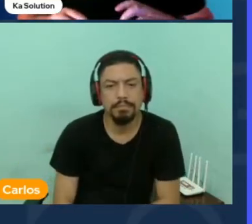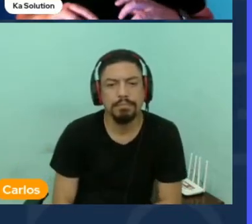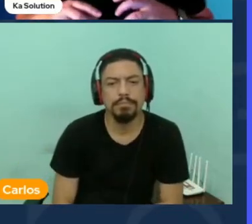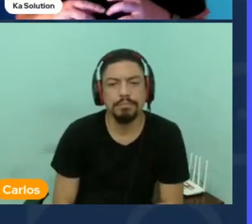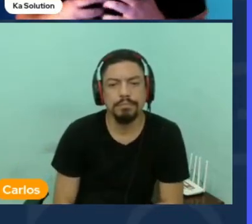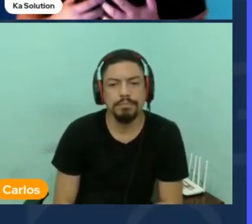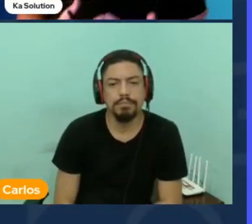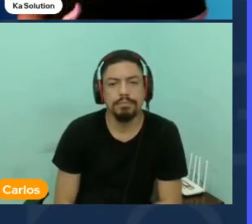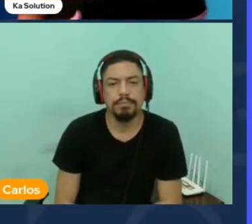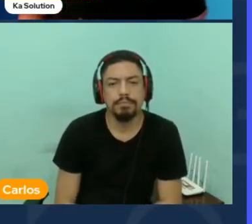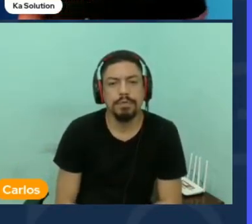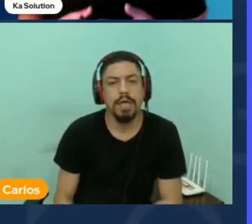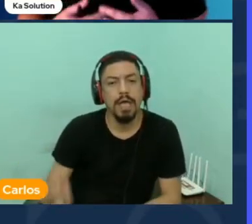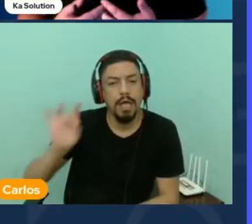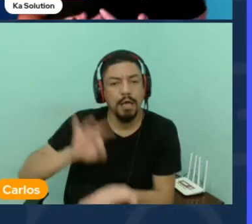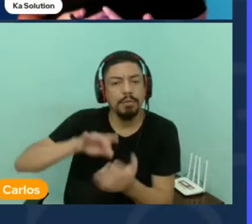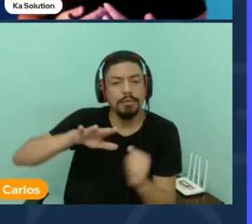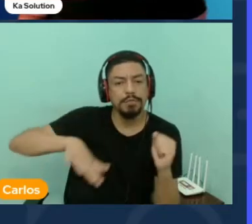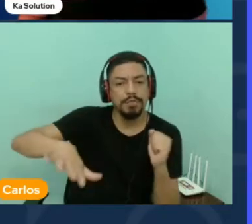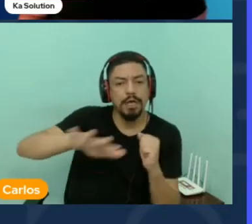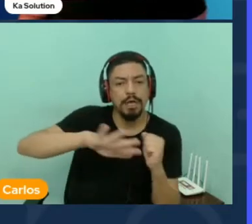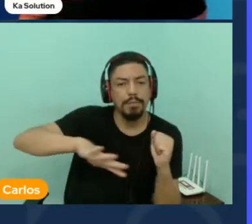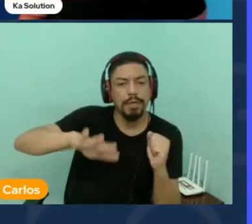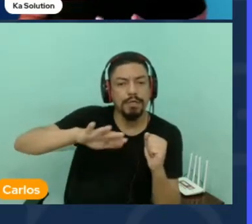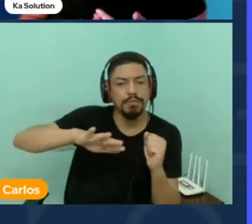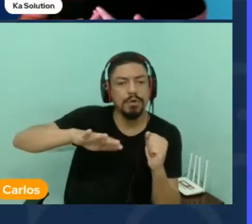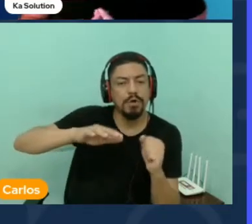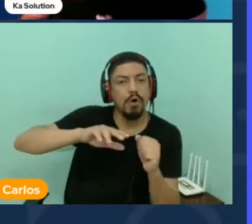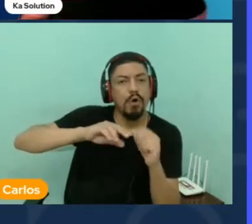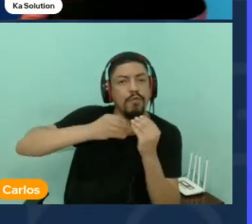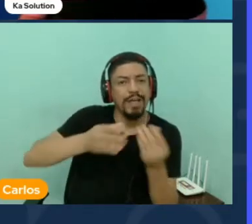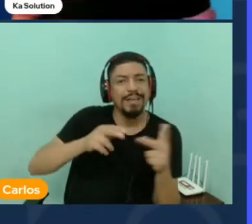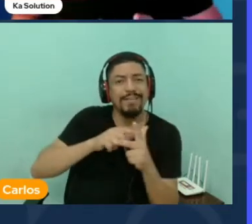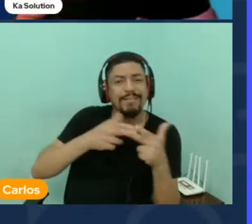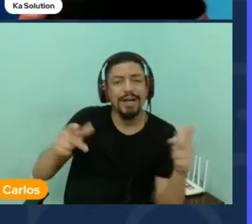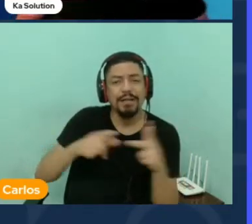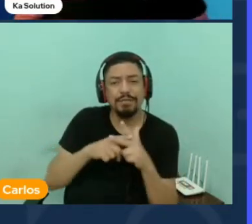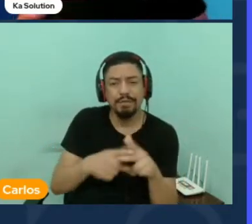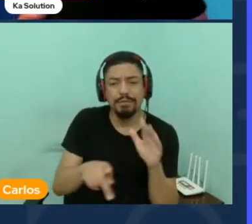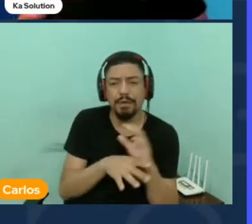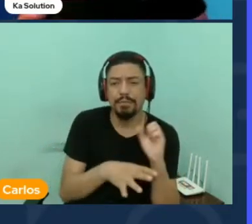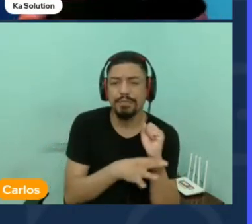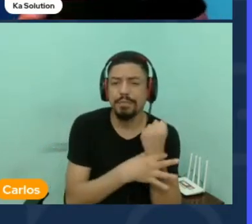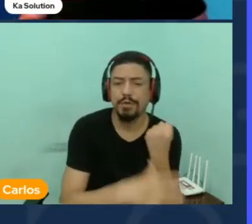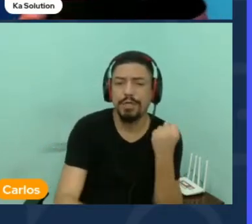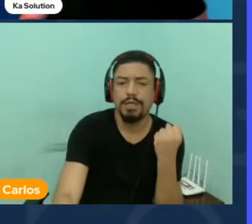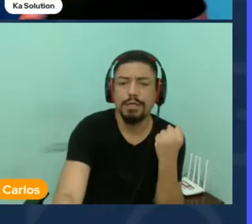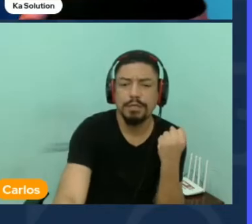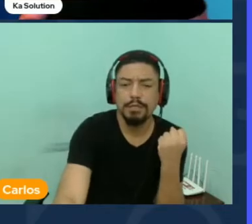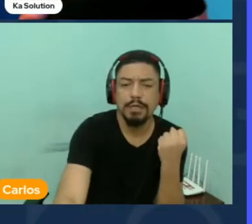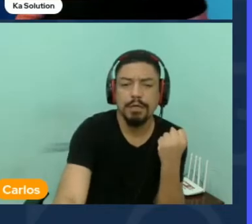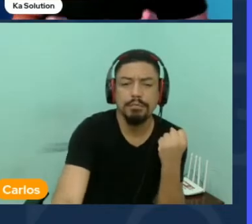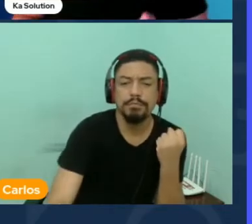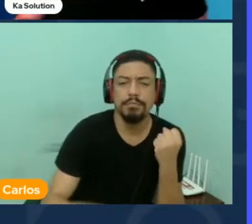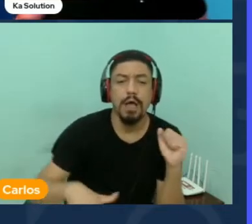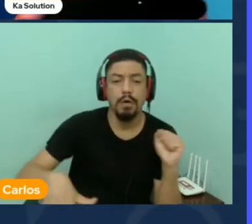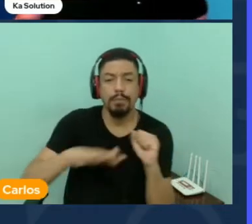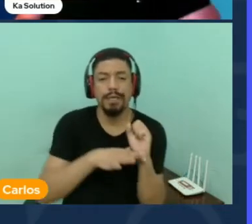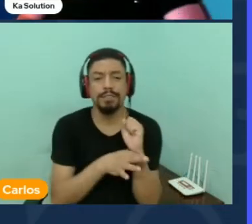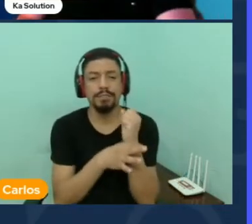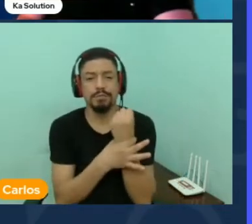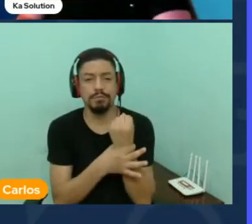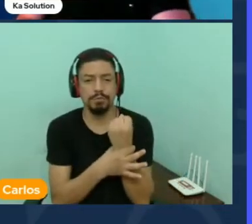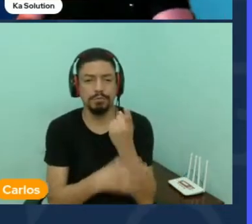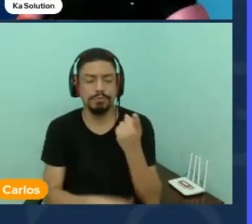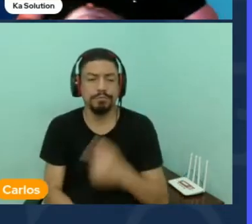Então, realmente é um ambiente que fornece muitas ferramentas de segurança e é um ambiente seguro. Mas ainda